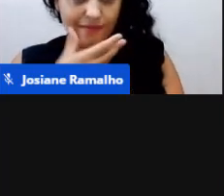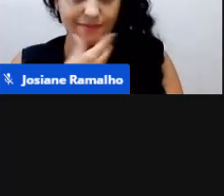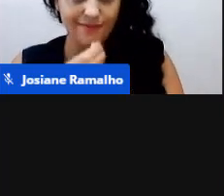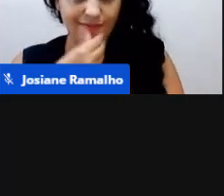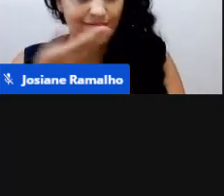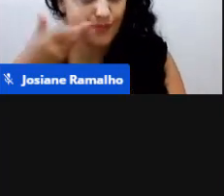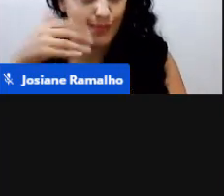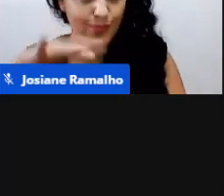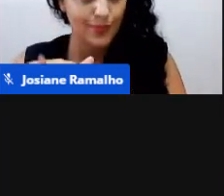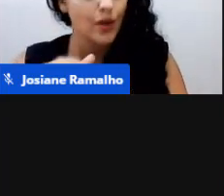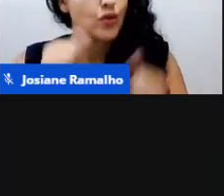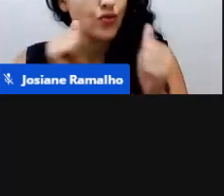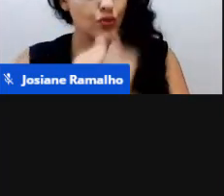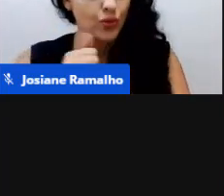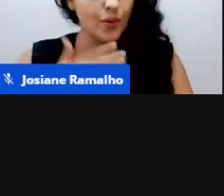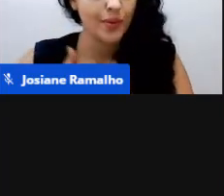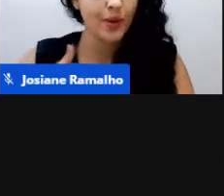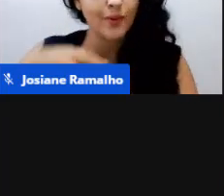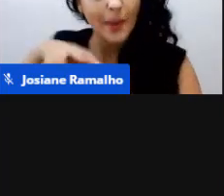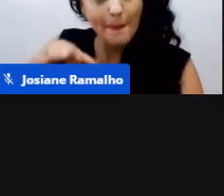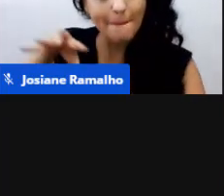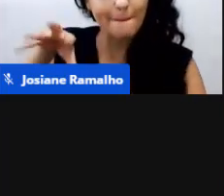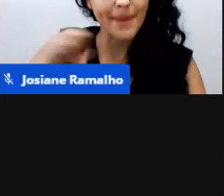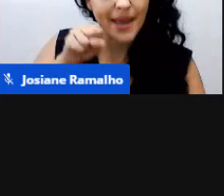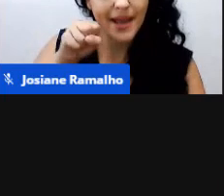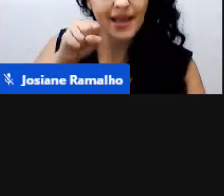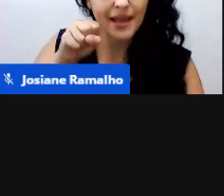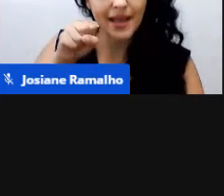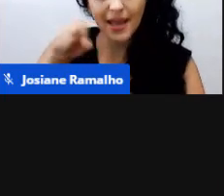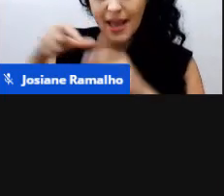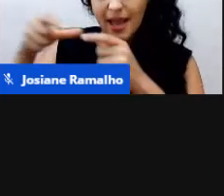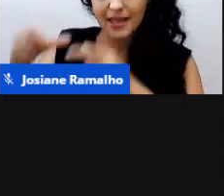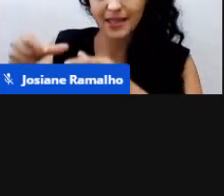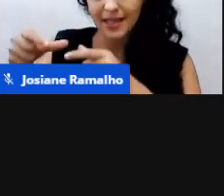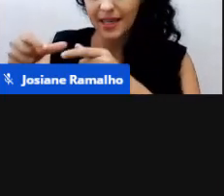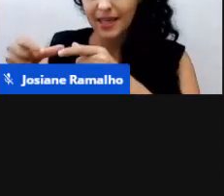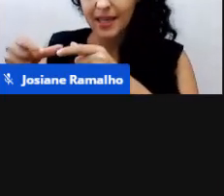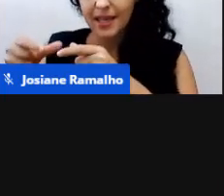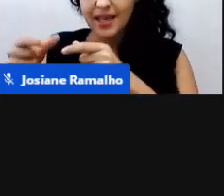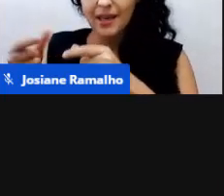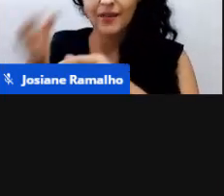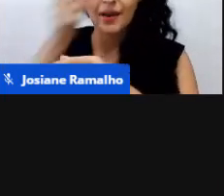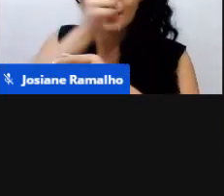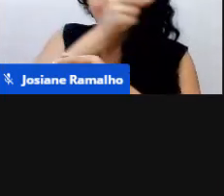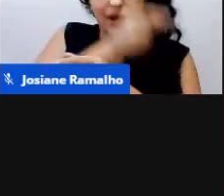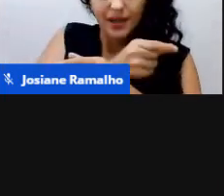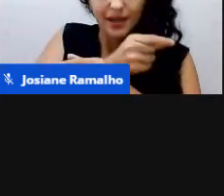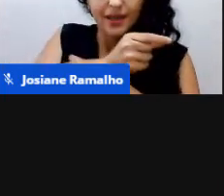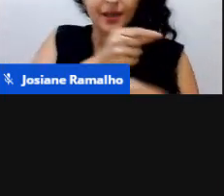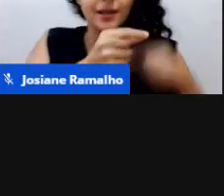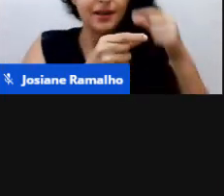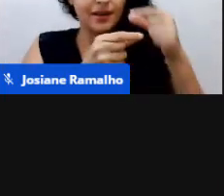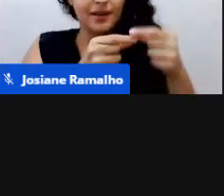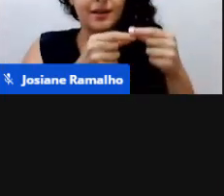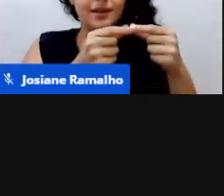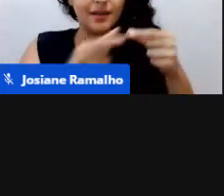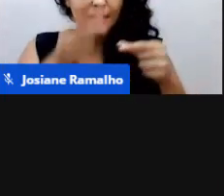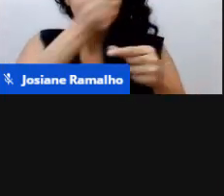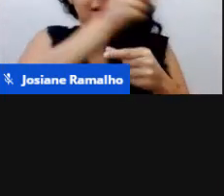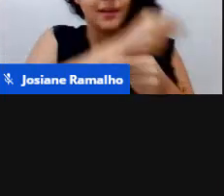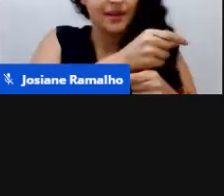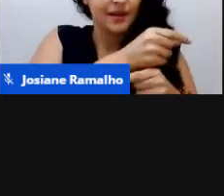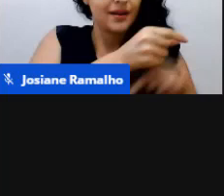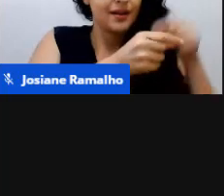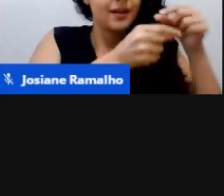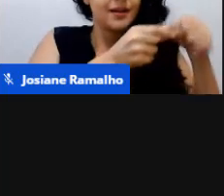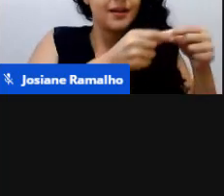juntamente comigo, vai pegar o papelão de trás e colocar na frente. E assim sucessivamente, até chegar no